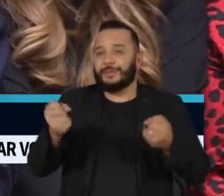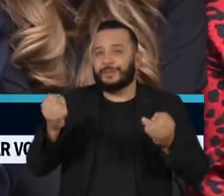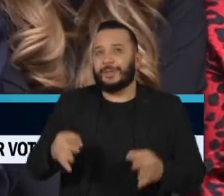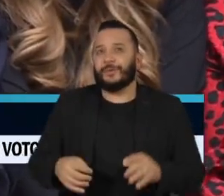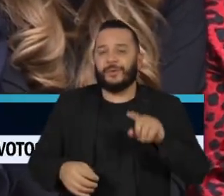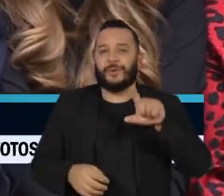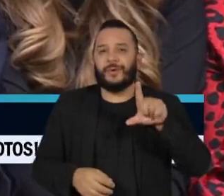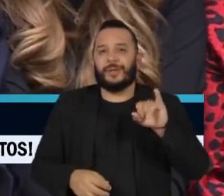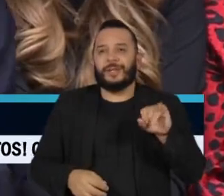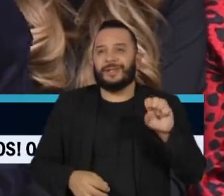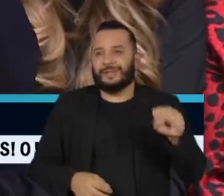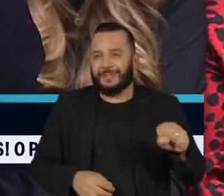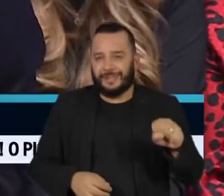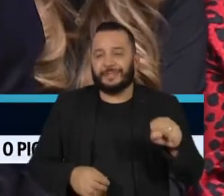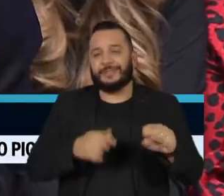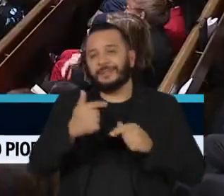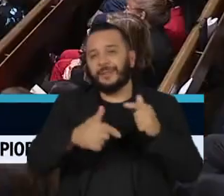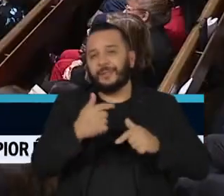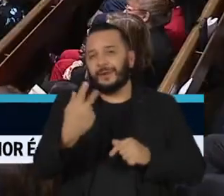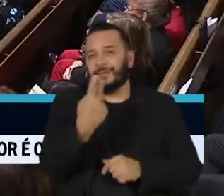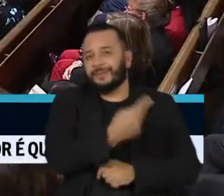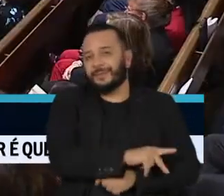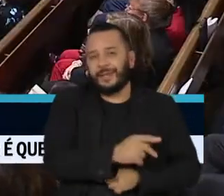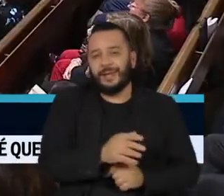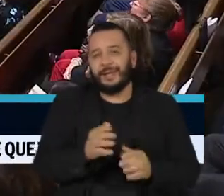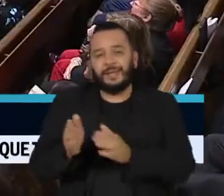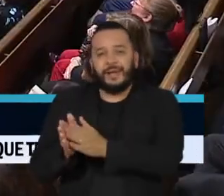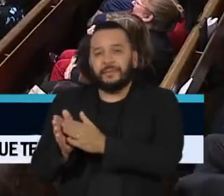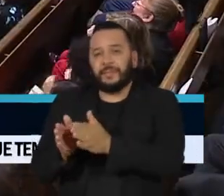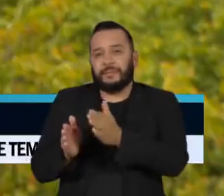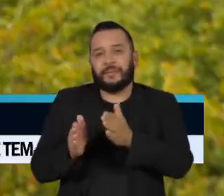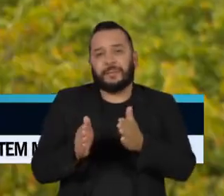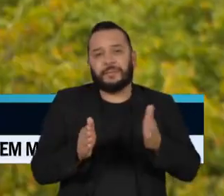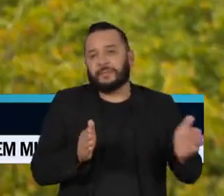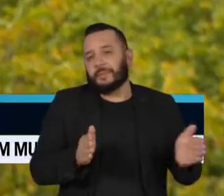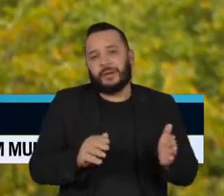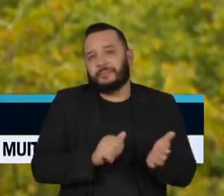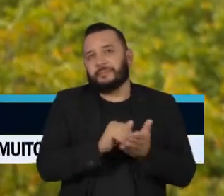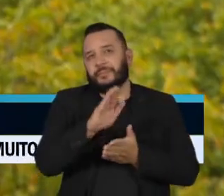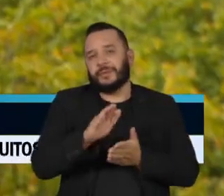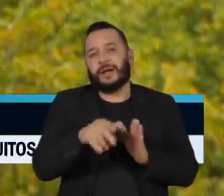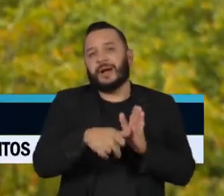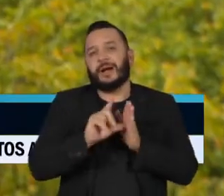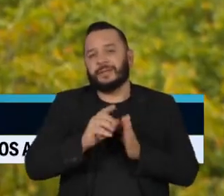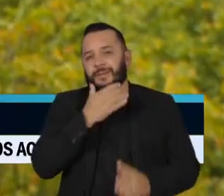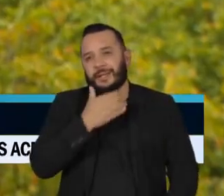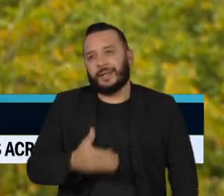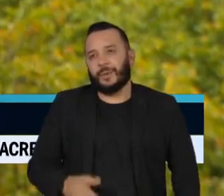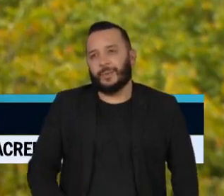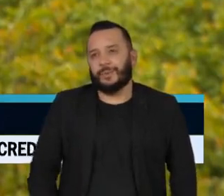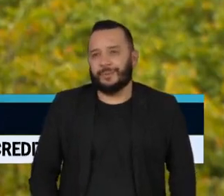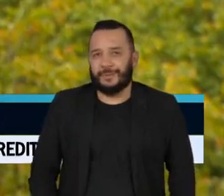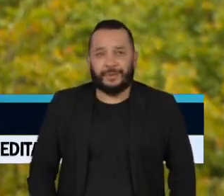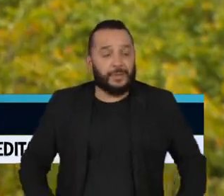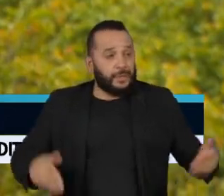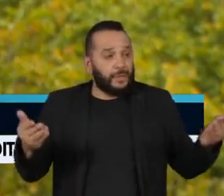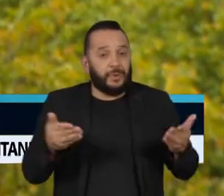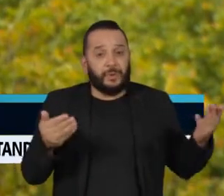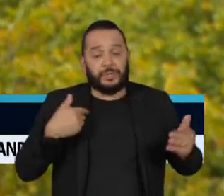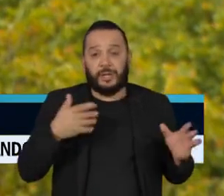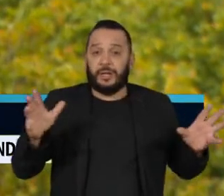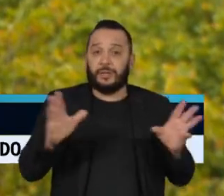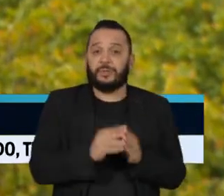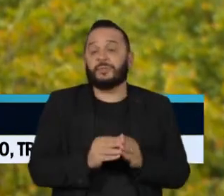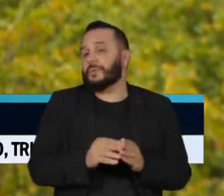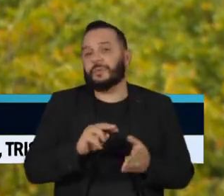sendo escrito e que provavelmente seria finalizado antes do Natal. Hoje, ele resumiu o que acha do